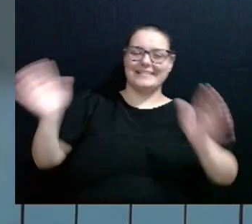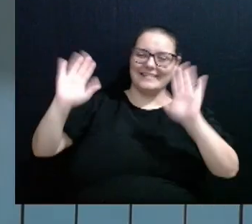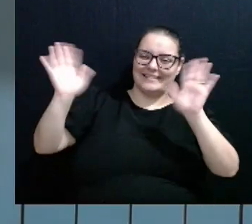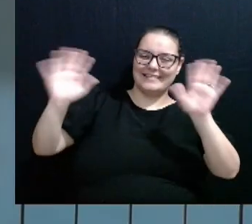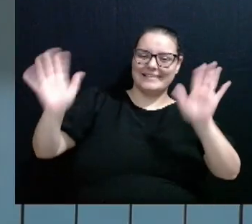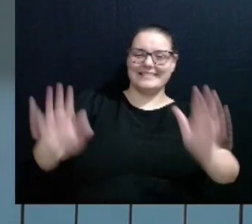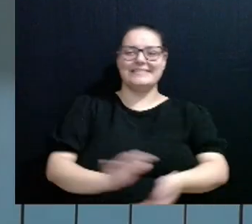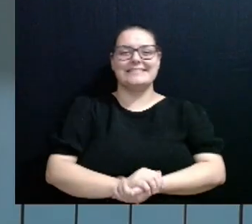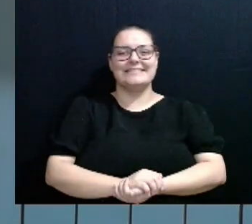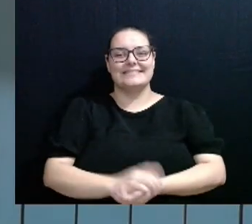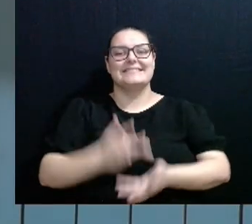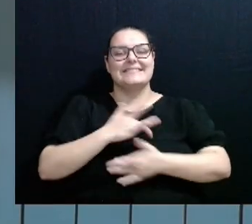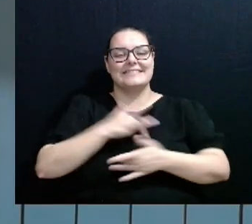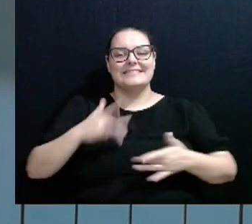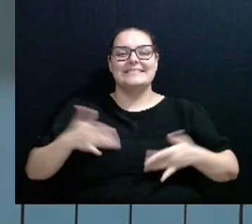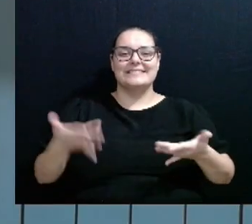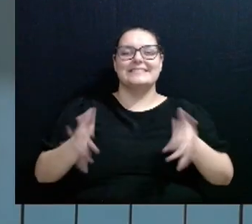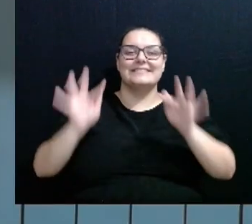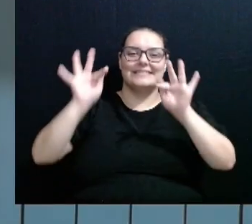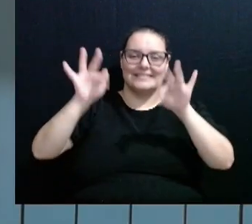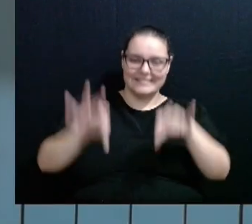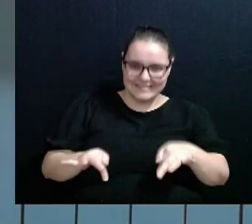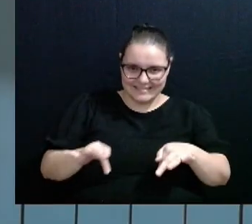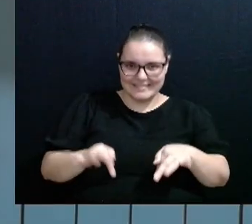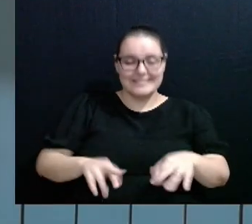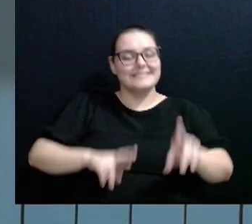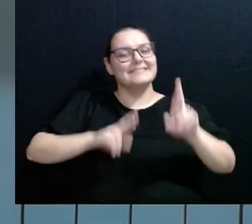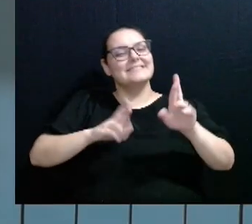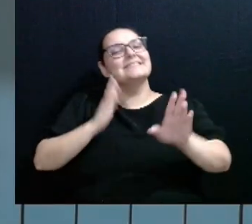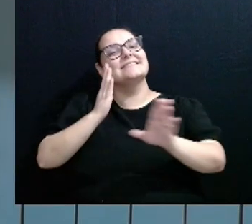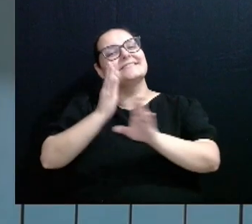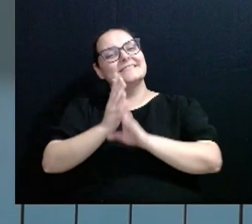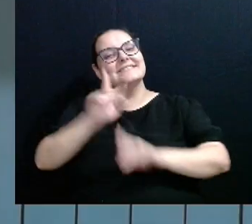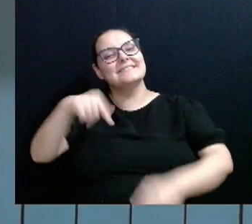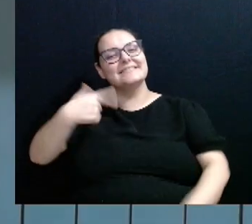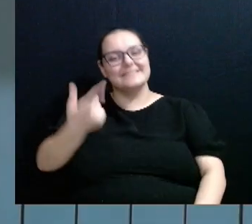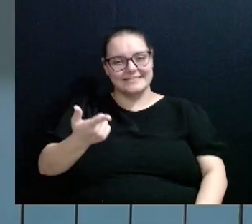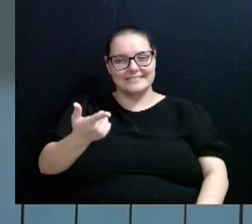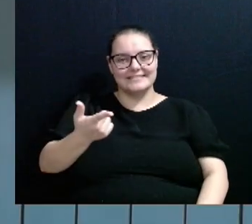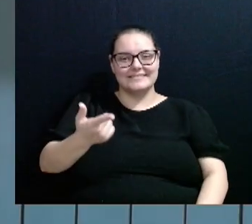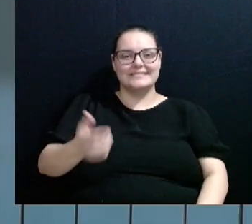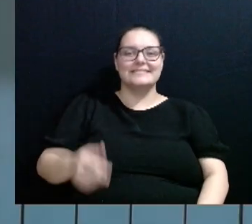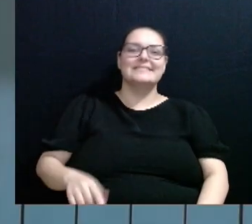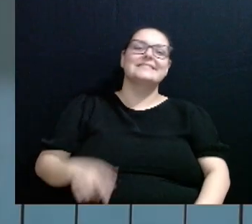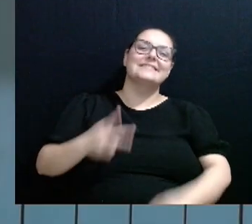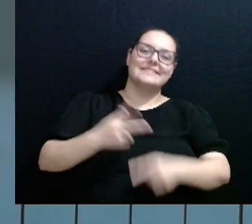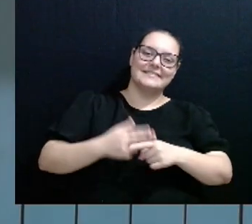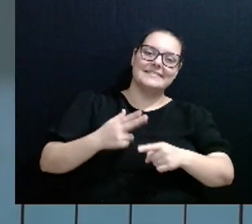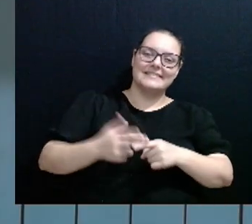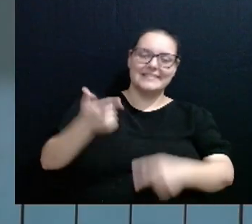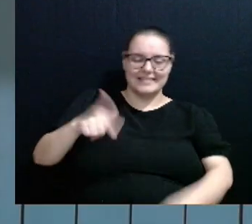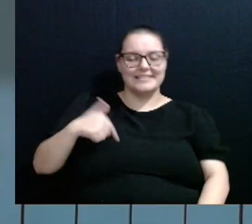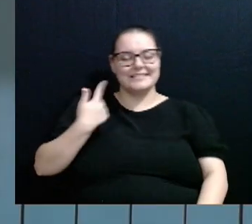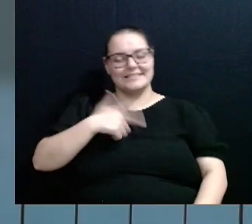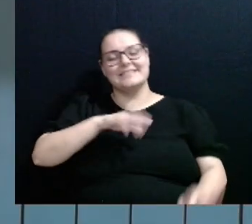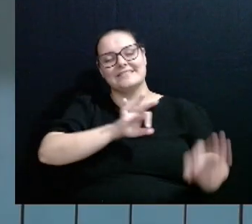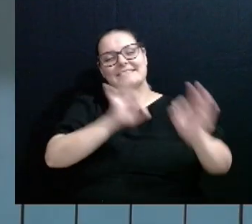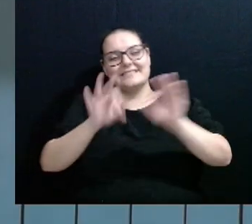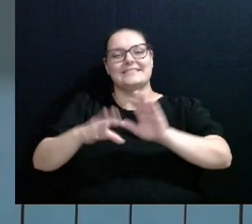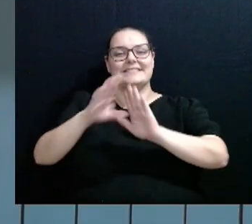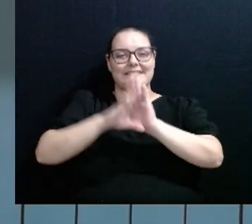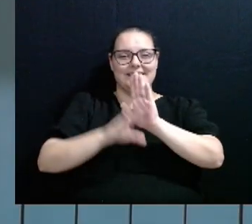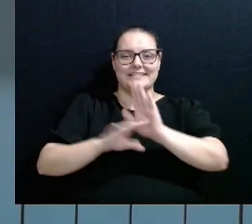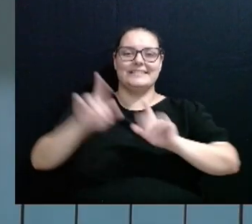Saúde Agora fica por aqui. Espero te encontrar na próxima edição. Continue acompanhando a programação da